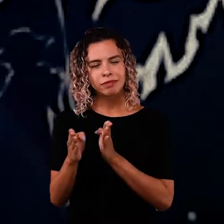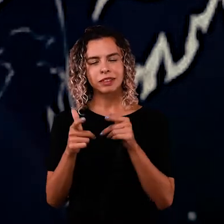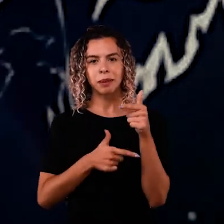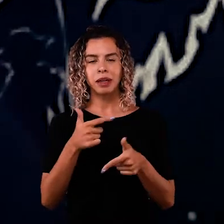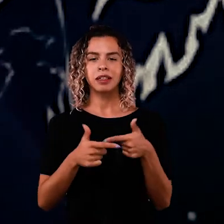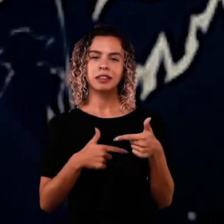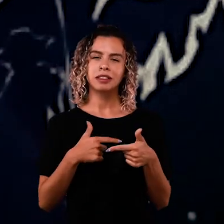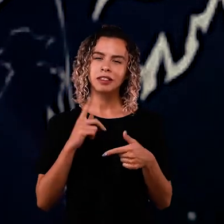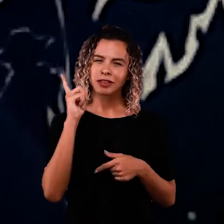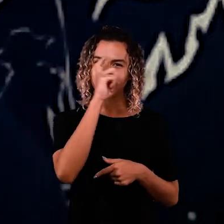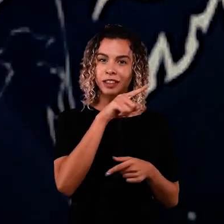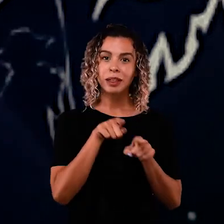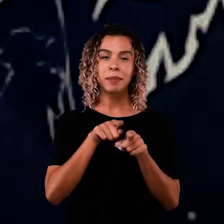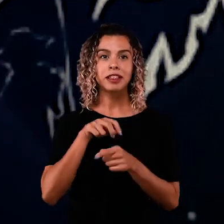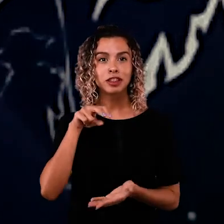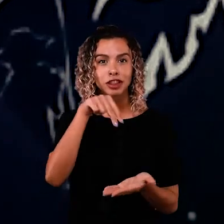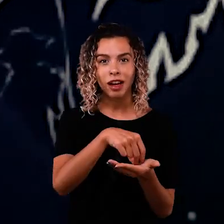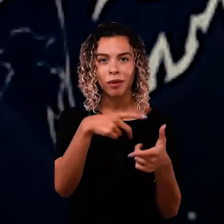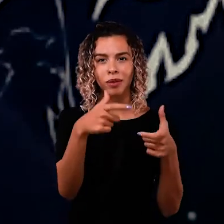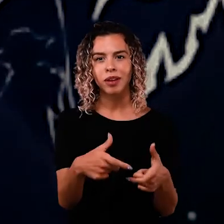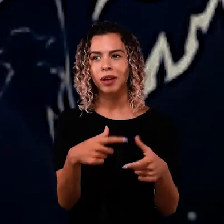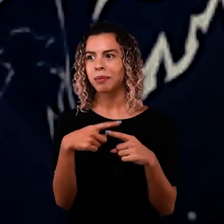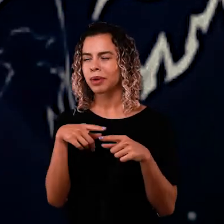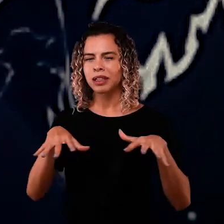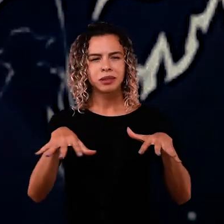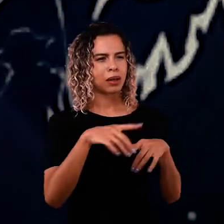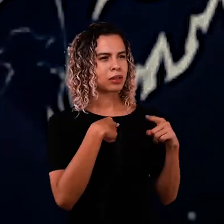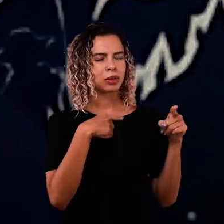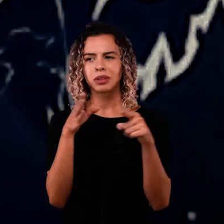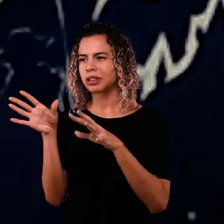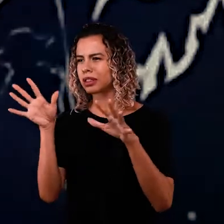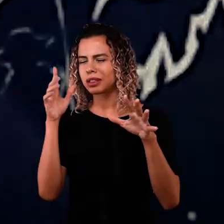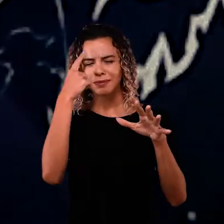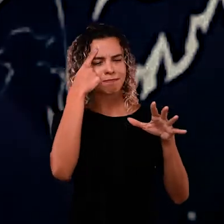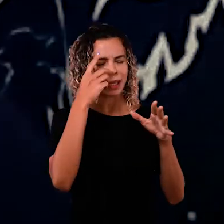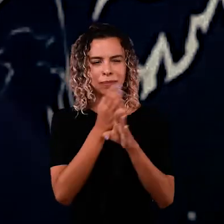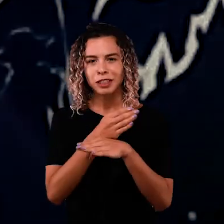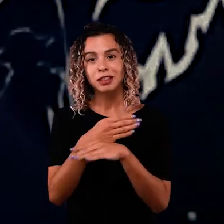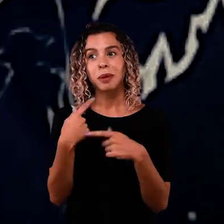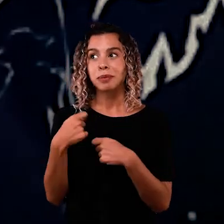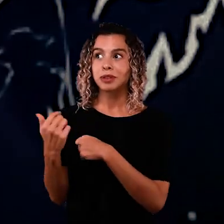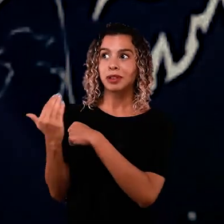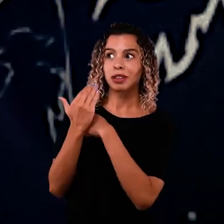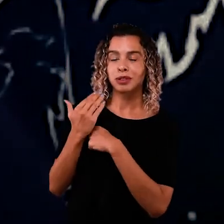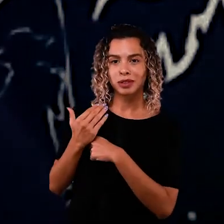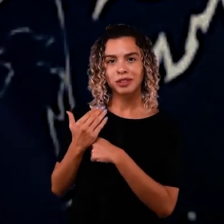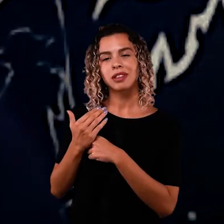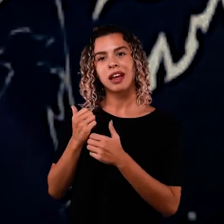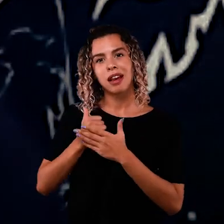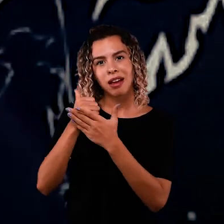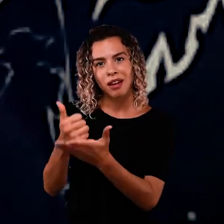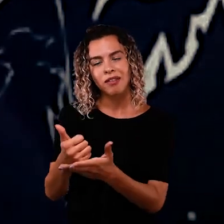algumas coisas. Eu tenho dificuldade para chegar nos lugares, a minha questão geoespacial é horrível, então eu preciso que as pessoas me